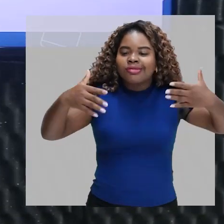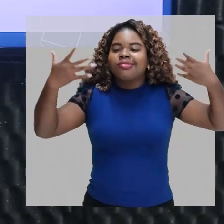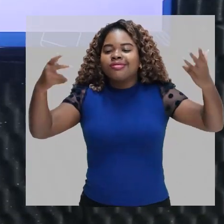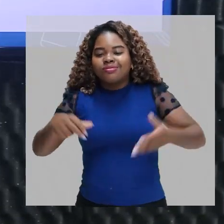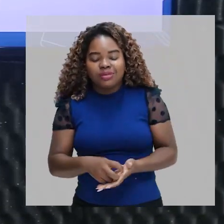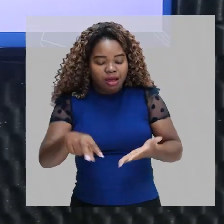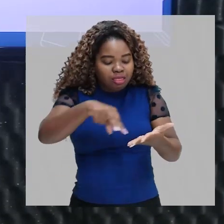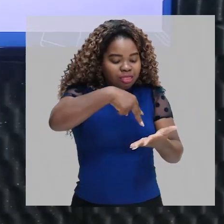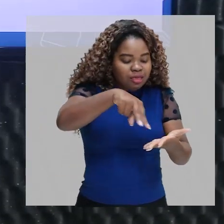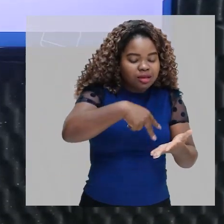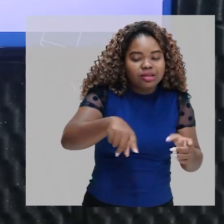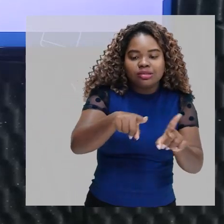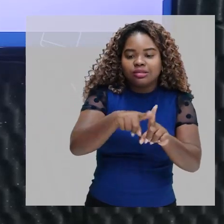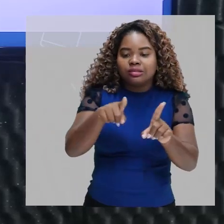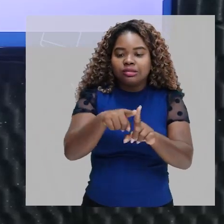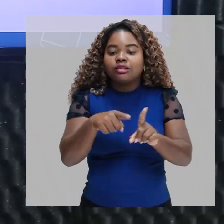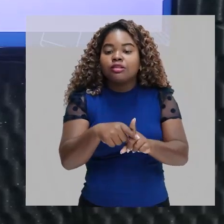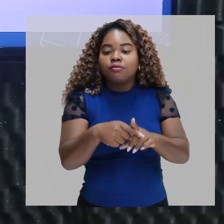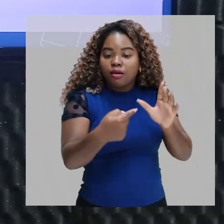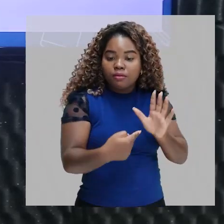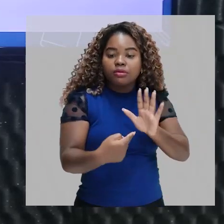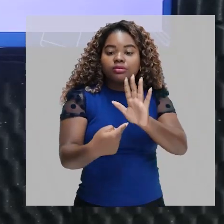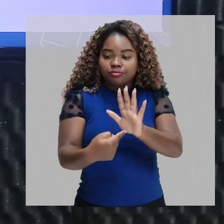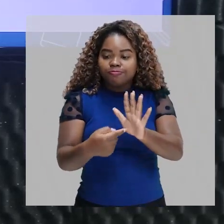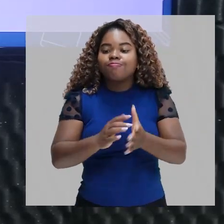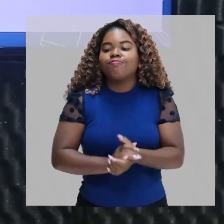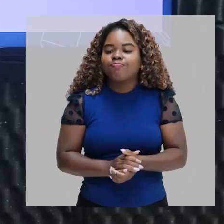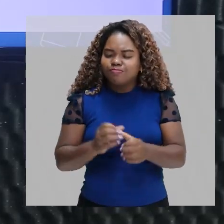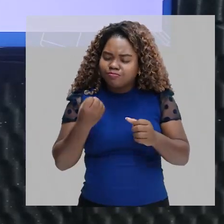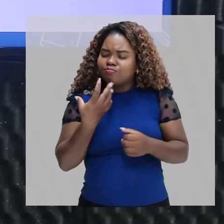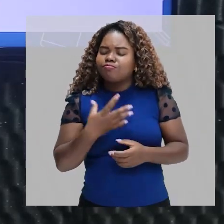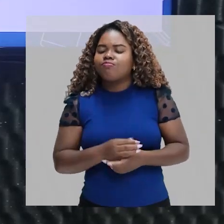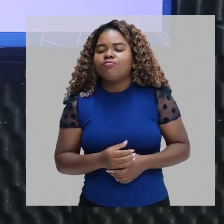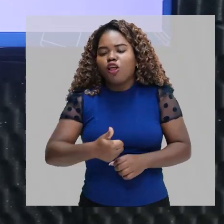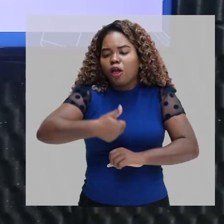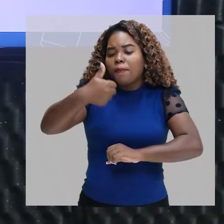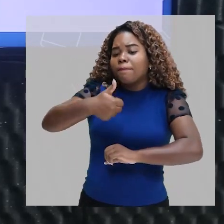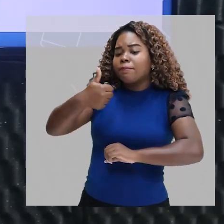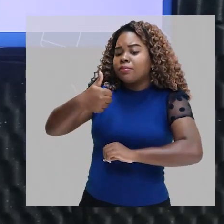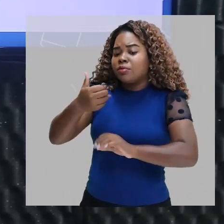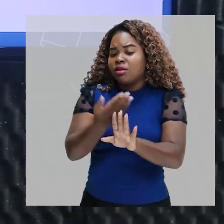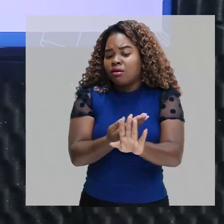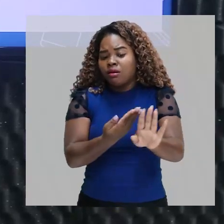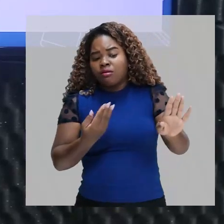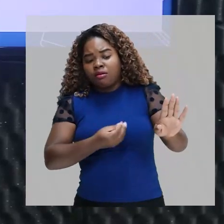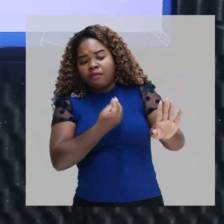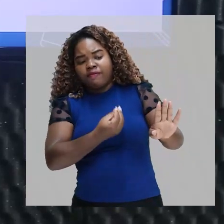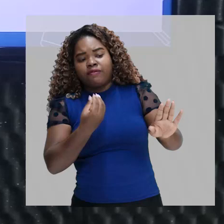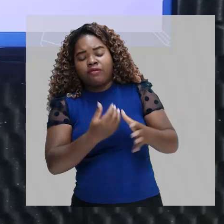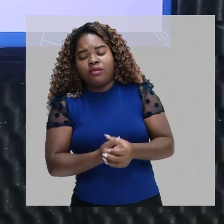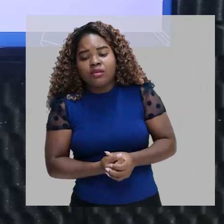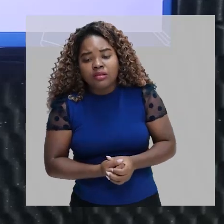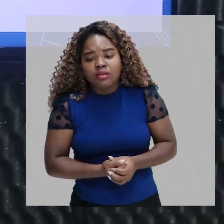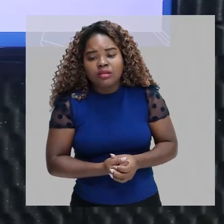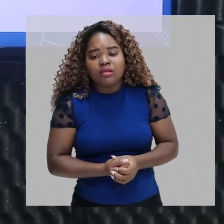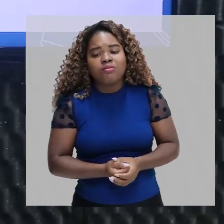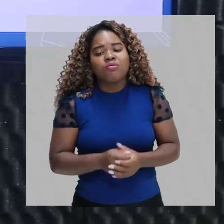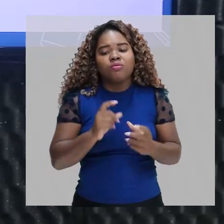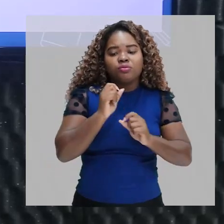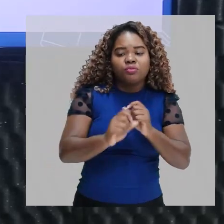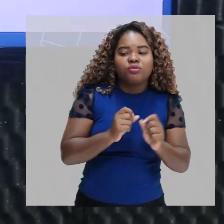vocês. Então, nós vamos continuar com esse tema, analisando a literatura como arte e também como isso é cobrado, como essa